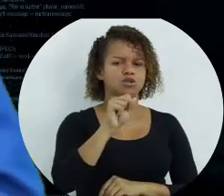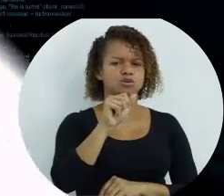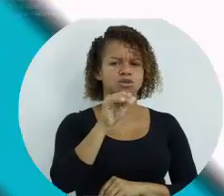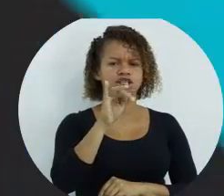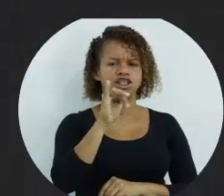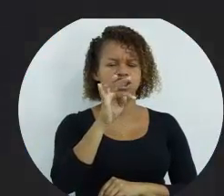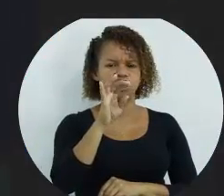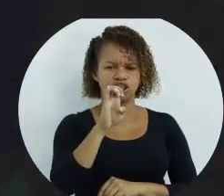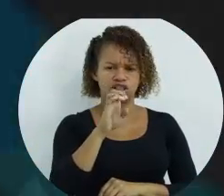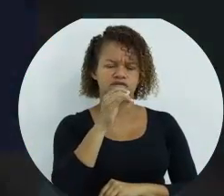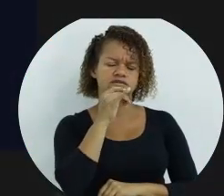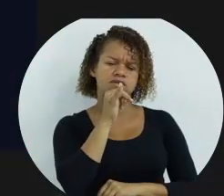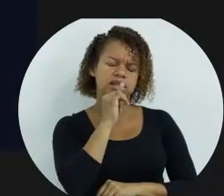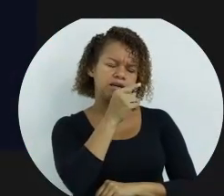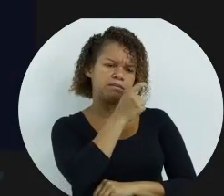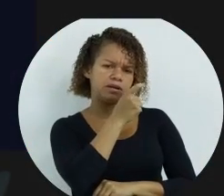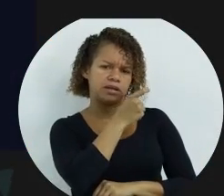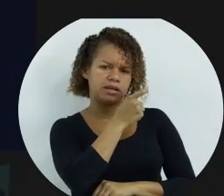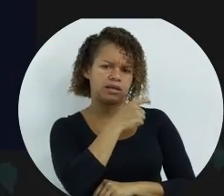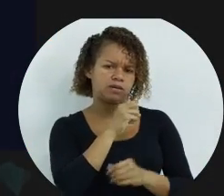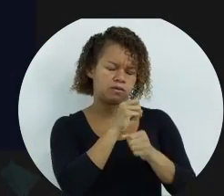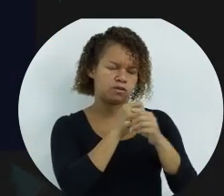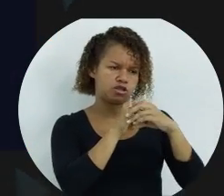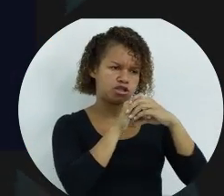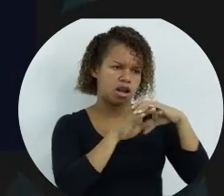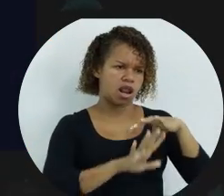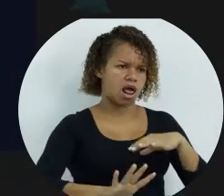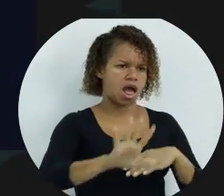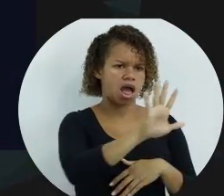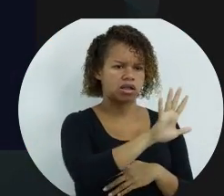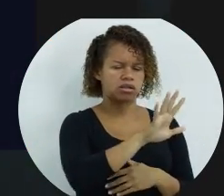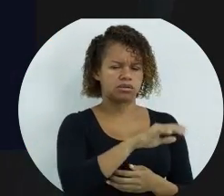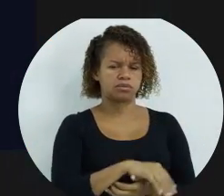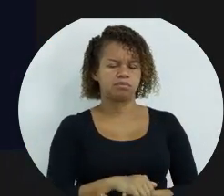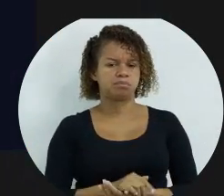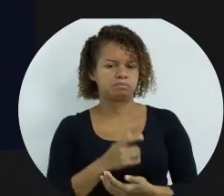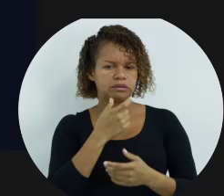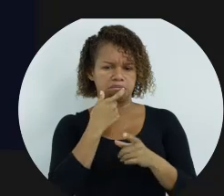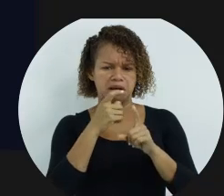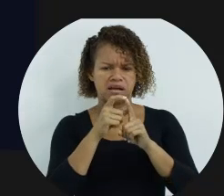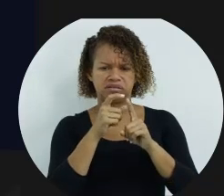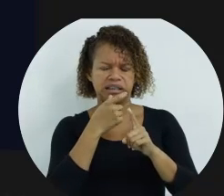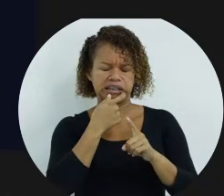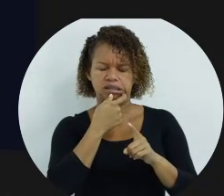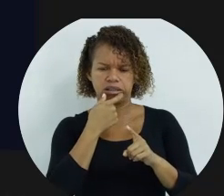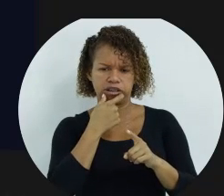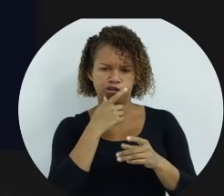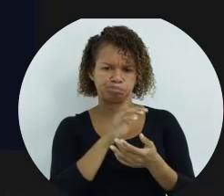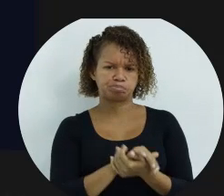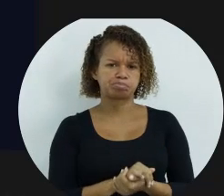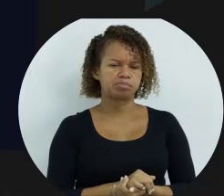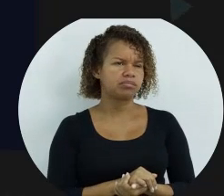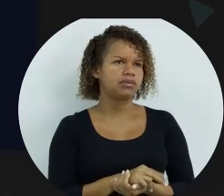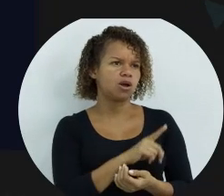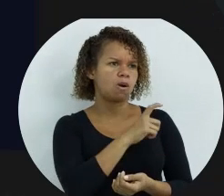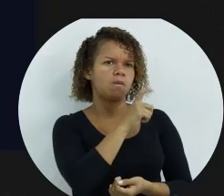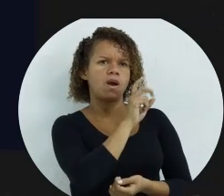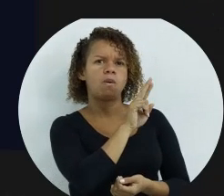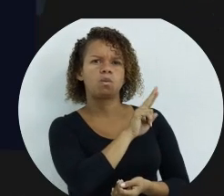como você pode ver aí no exemplo do slide, switch case, então o switch ele é como se